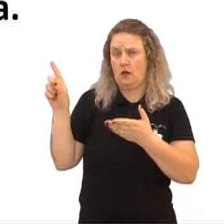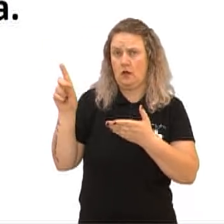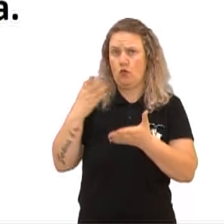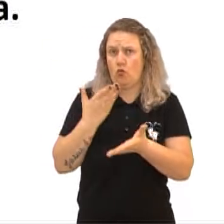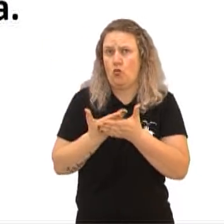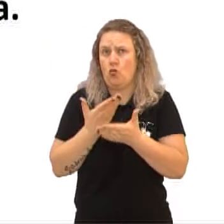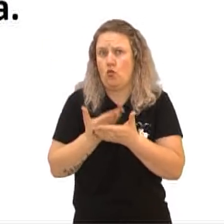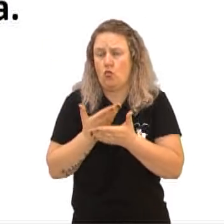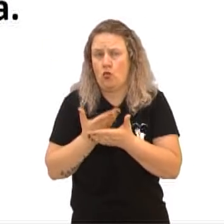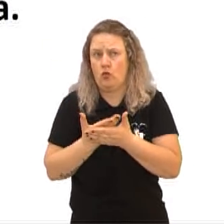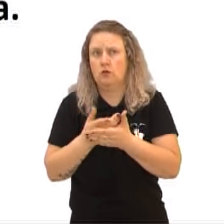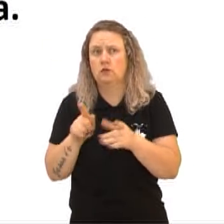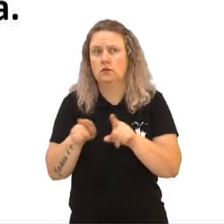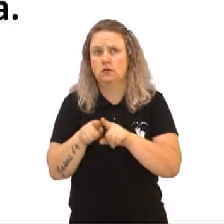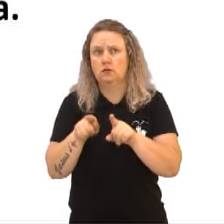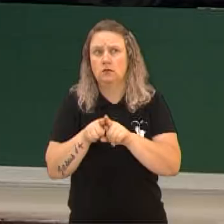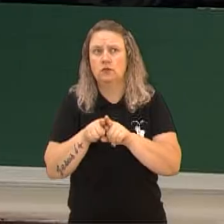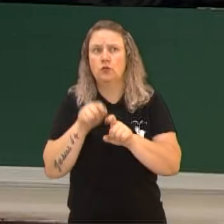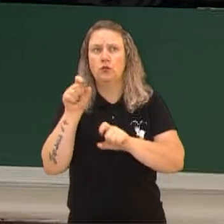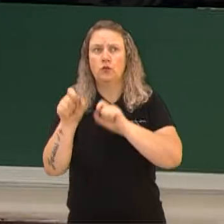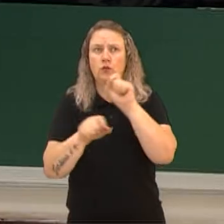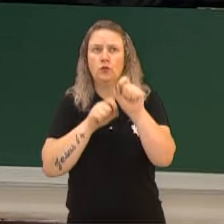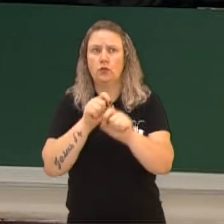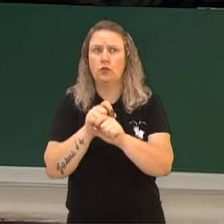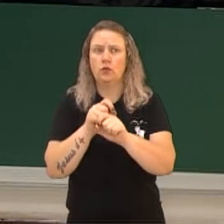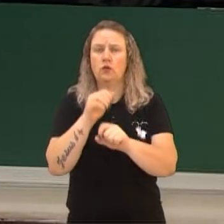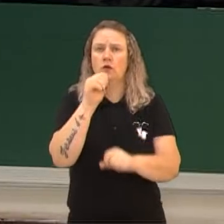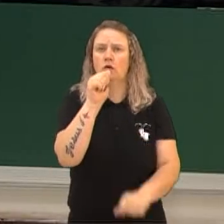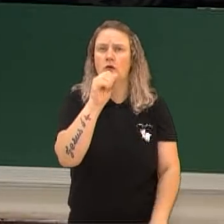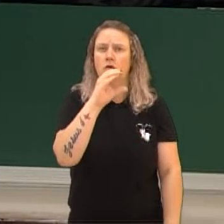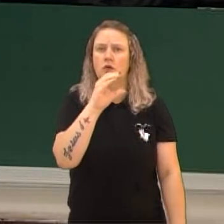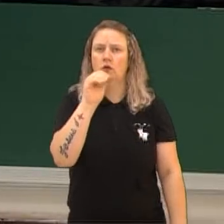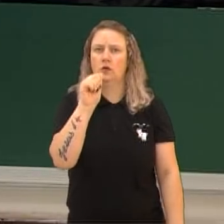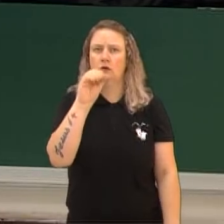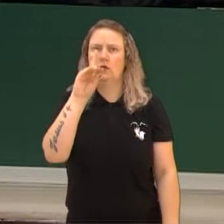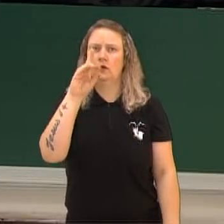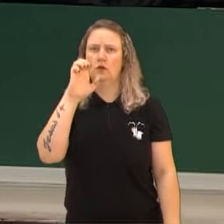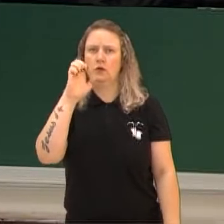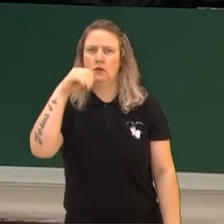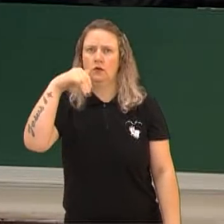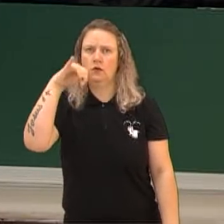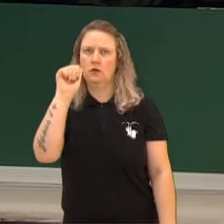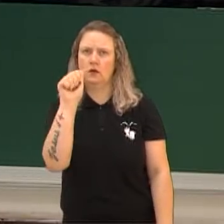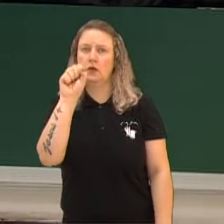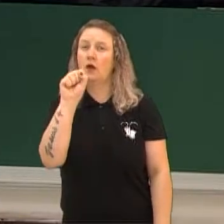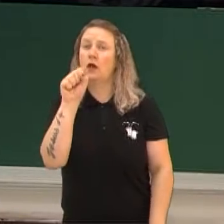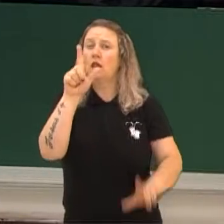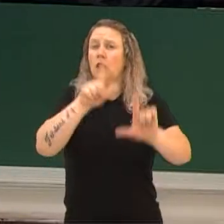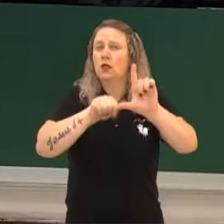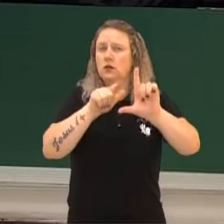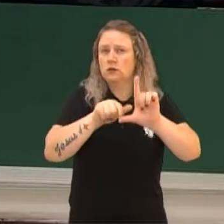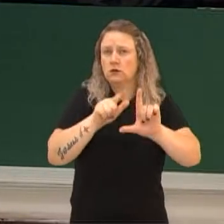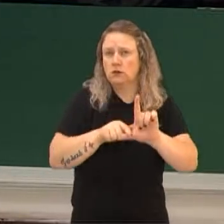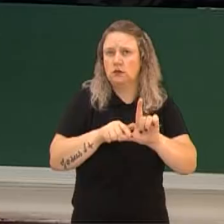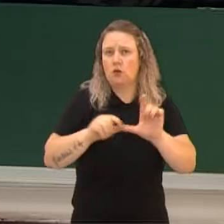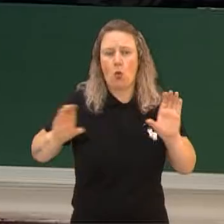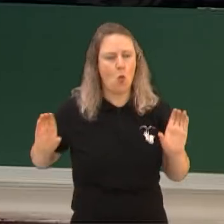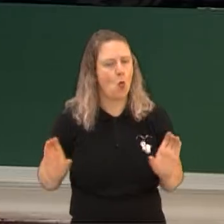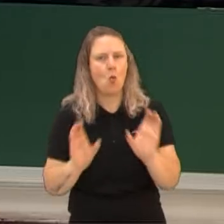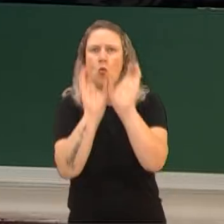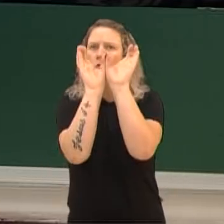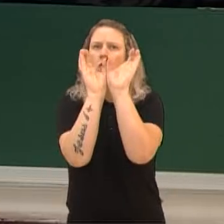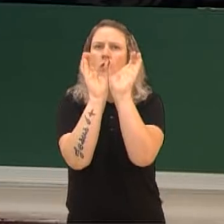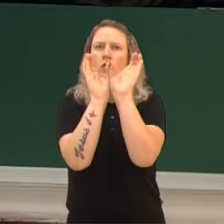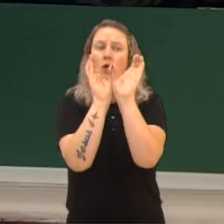daqui é quem participa da Academia de Letras é como se fosse um dos maiores prêmios para um escritor ou para um poeta,